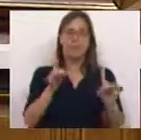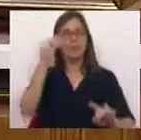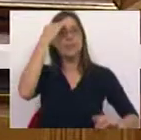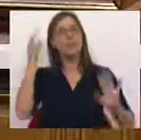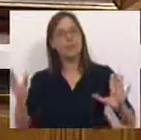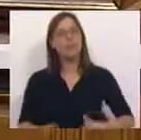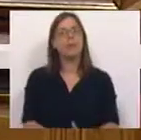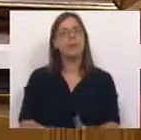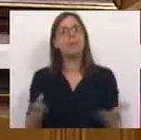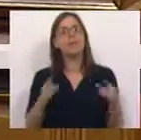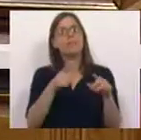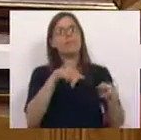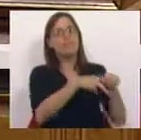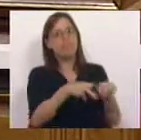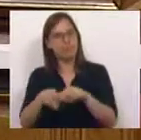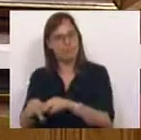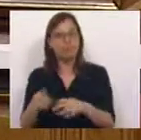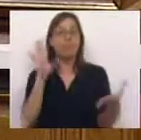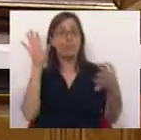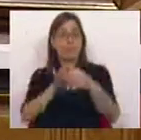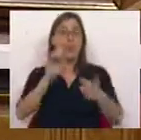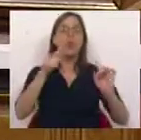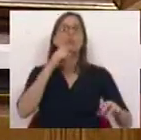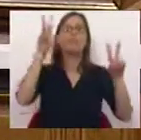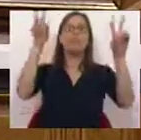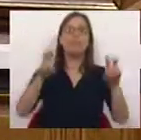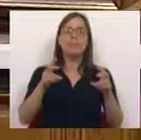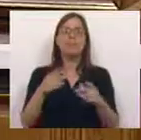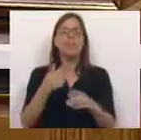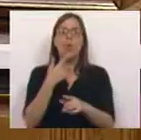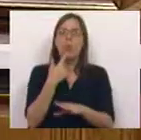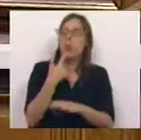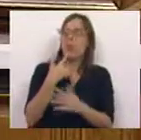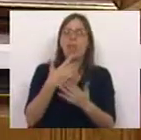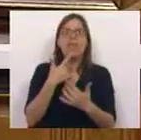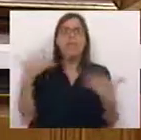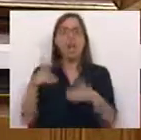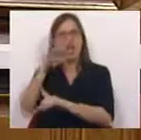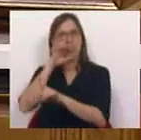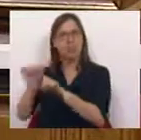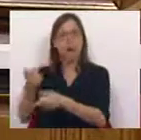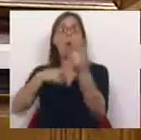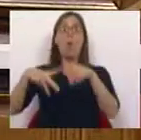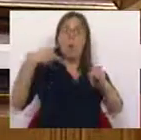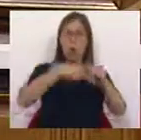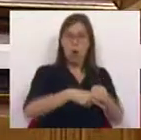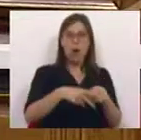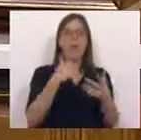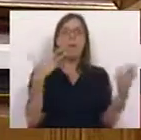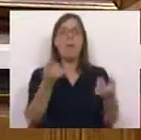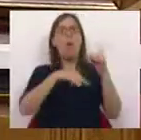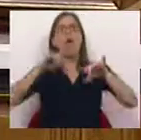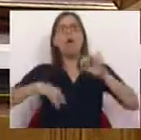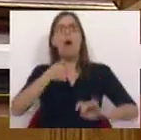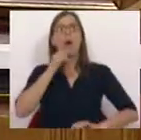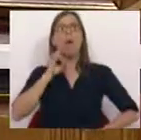sobretudo, saber se essas cativações incidem naquilo a que nós podemos chamar as gorduras do Estado ou se esses cortes podem colocar em causa